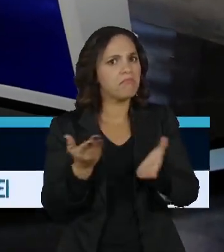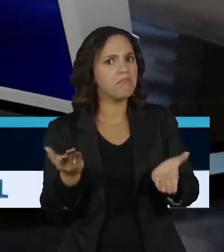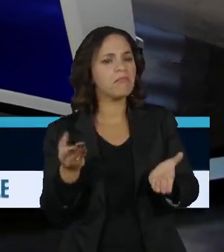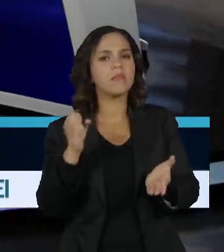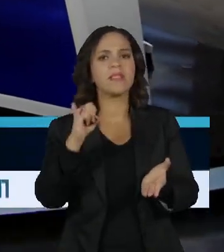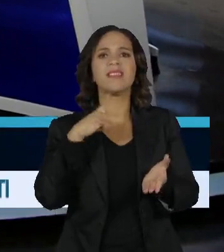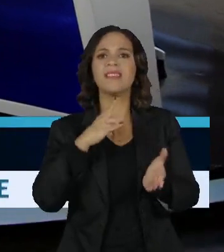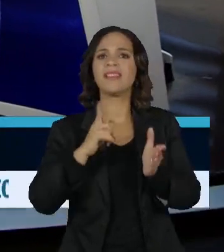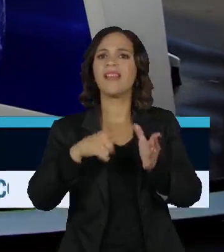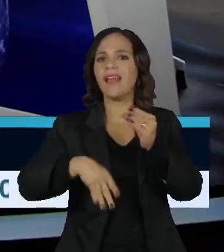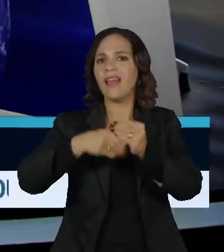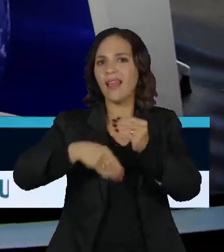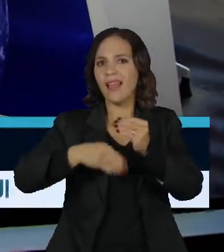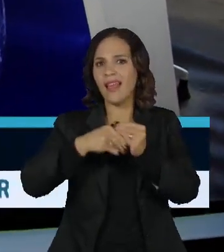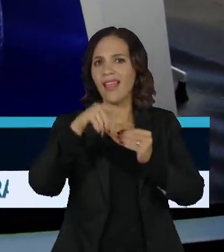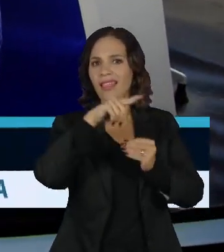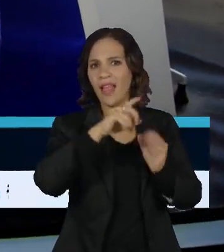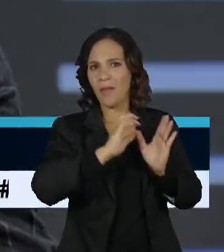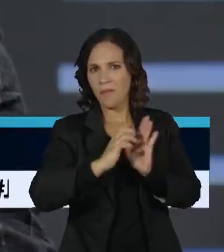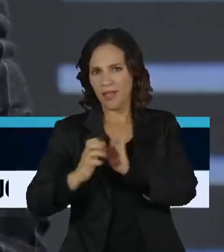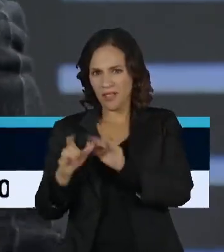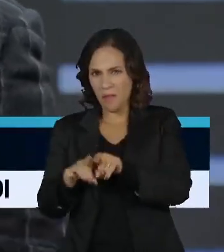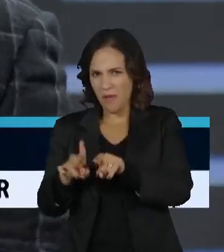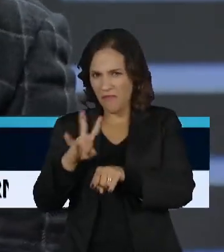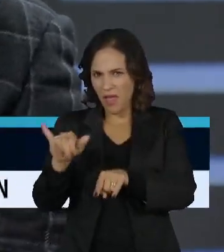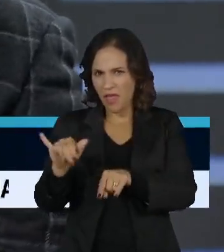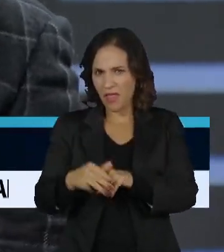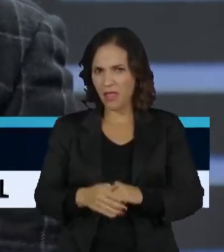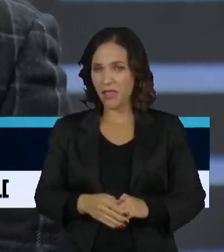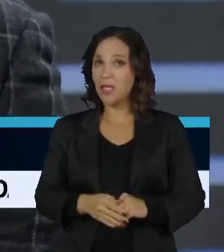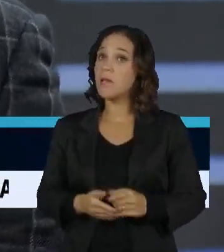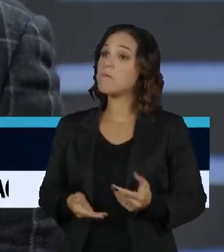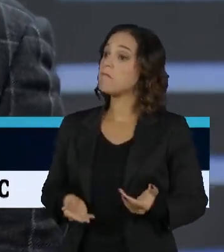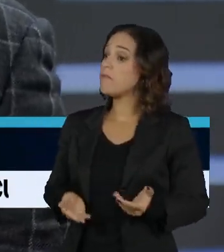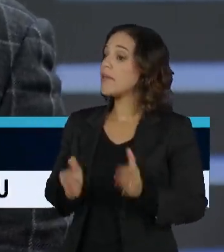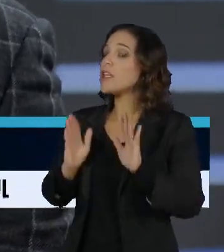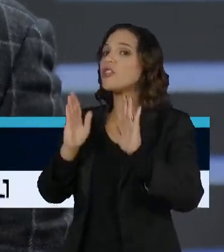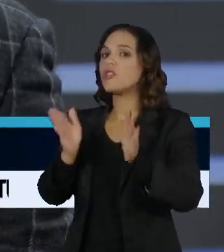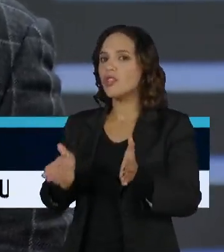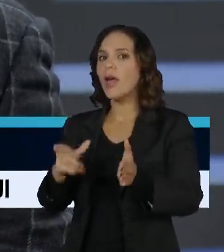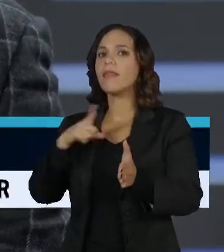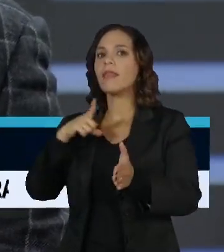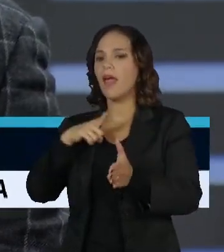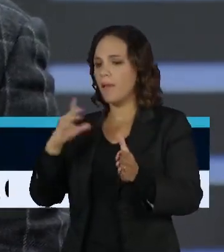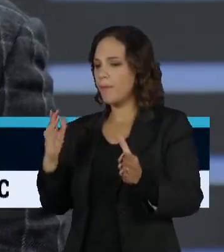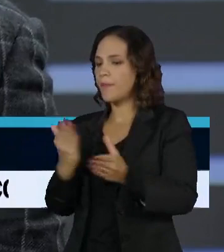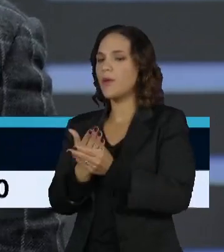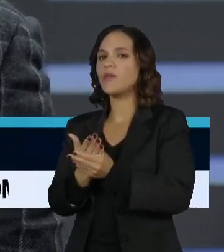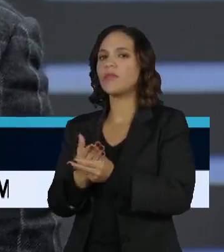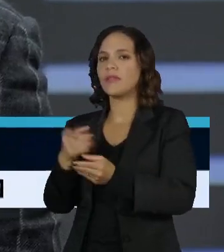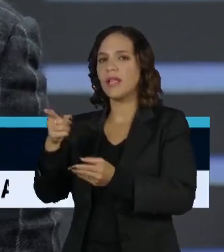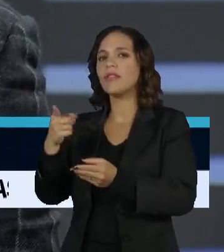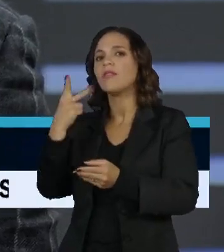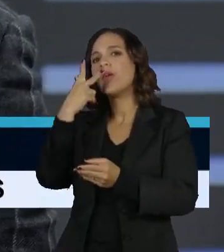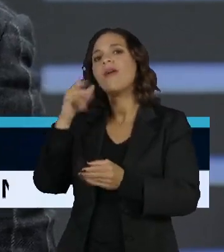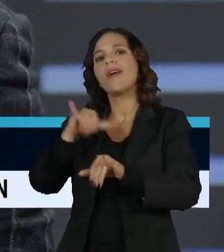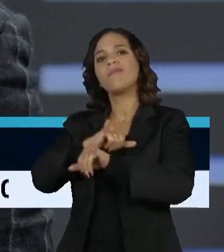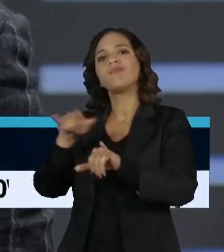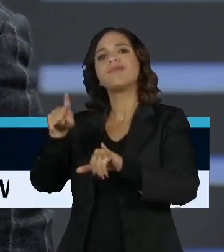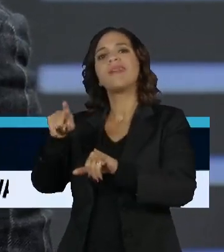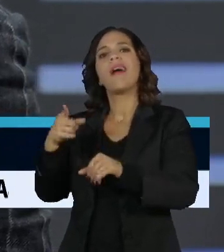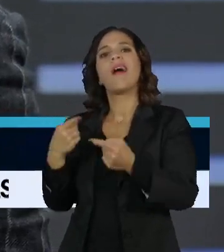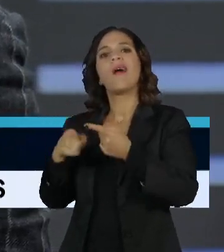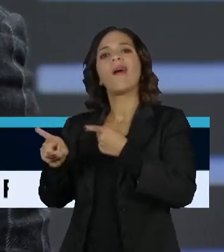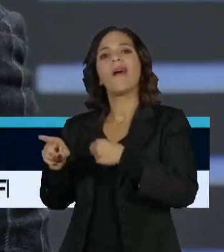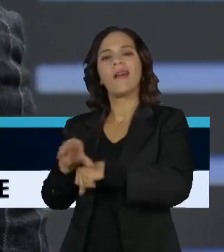emendas parlamentares? Já há uma ação de inconstitucionalidade promovida, se não me